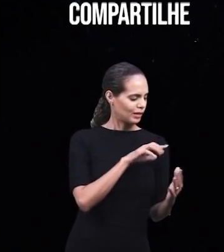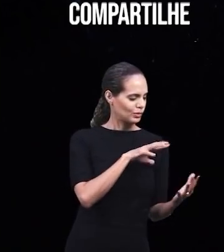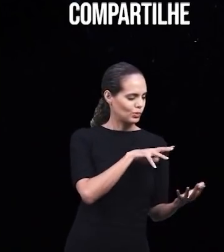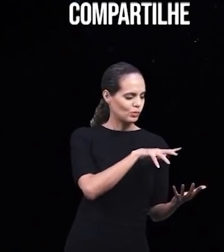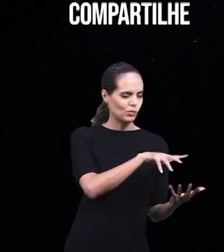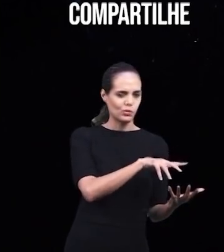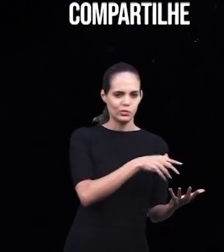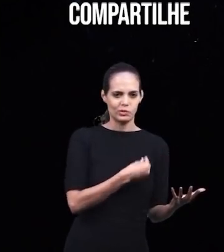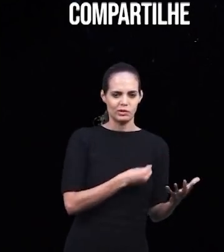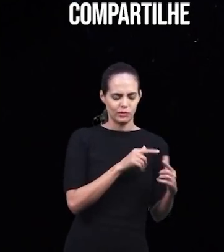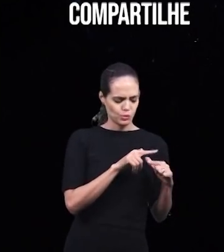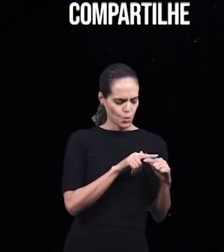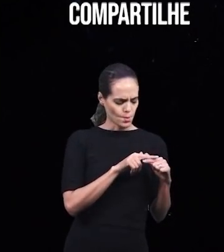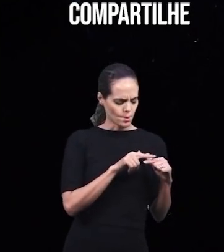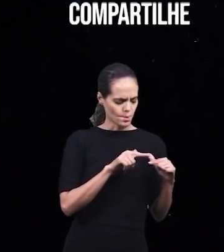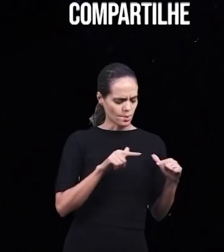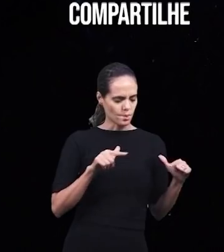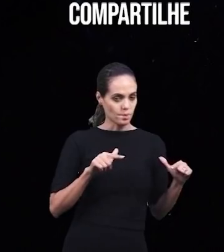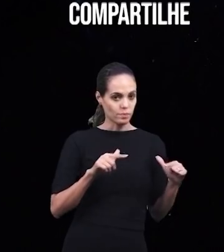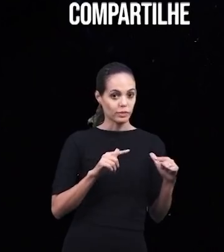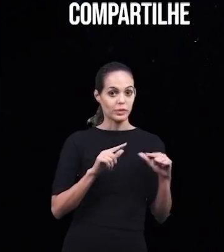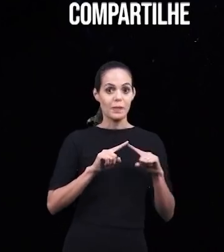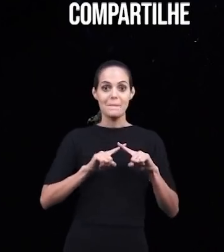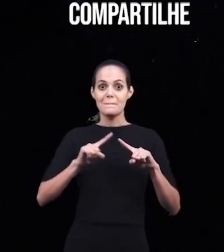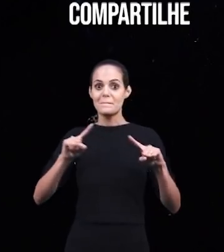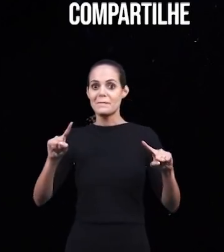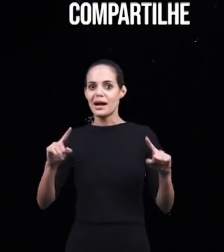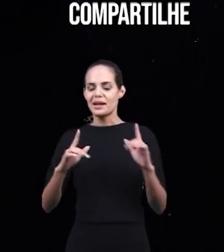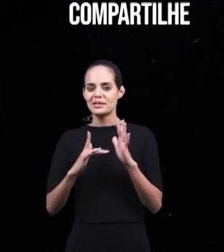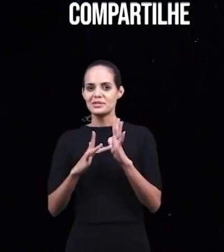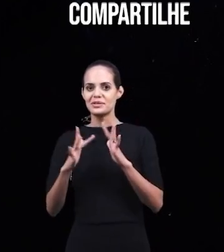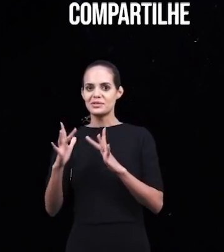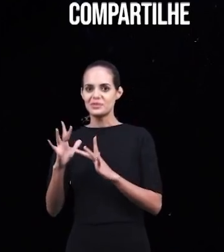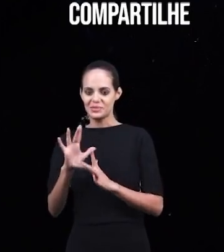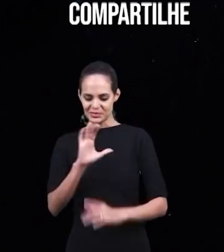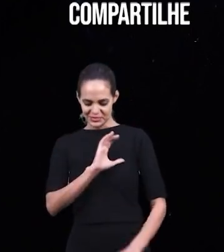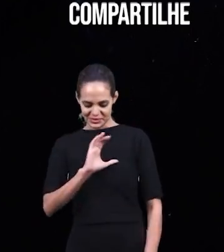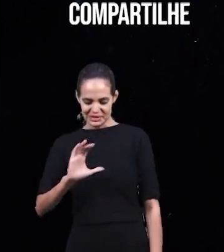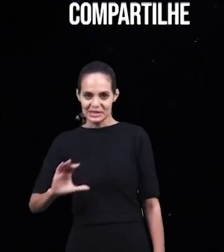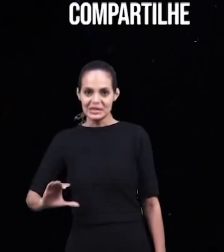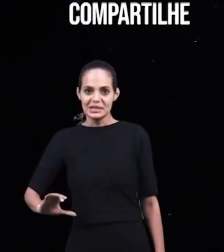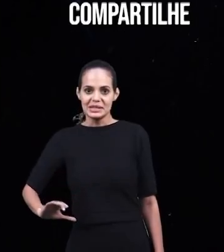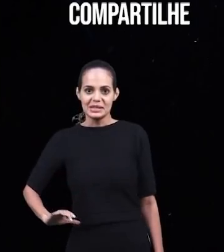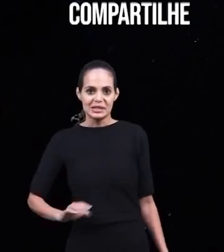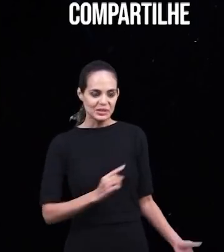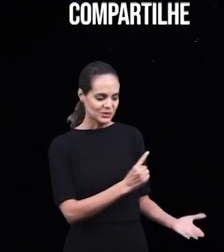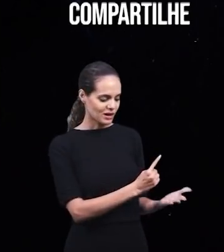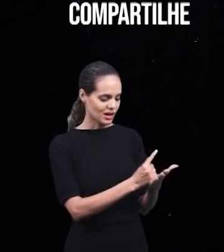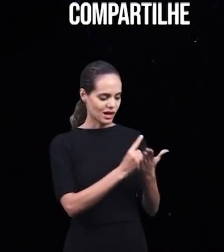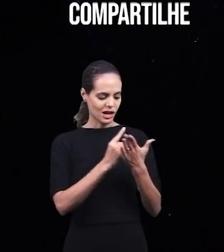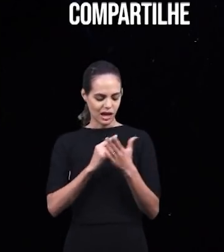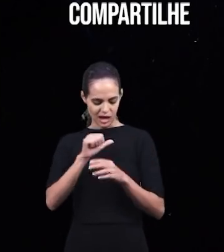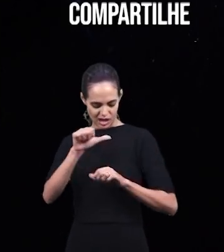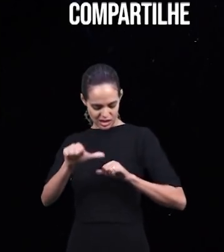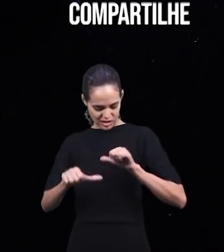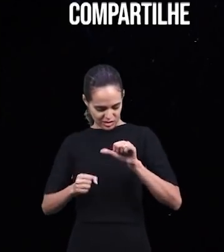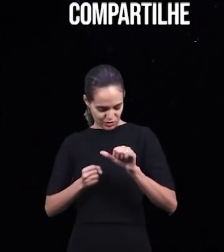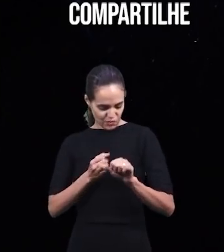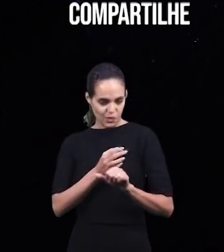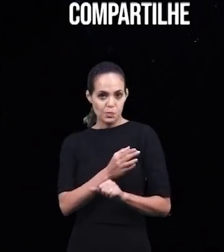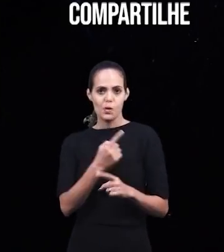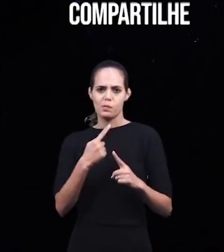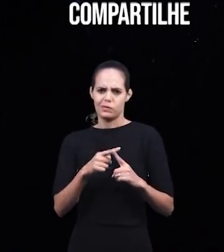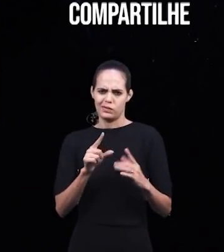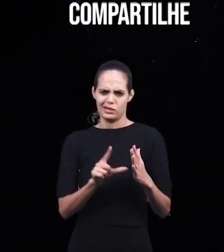vazia, Jesus Cristo transformou. Não tinha